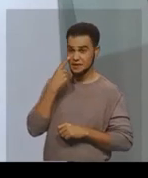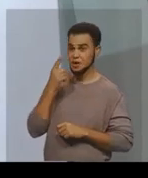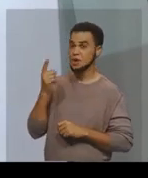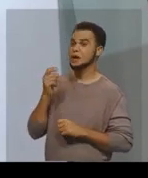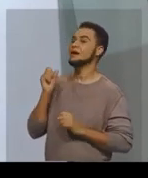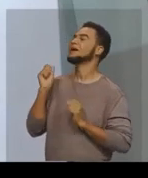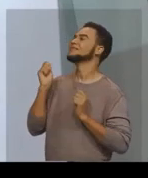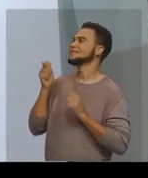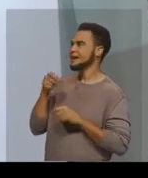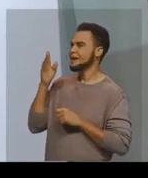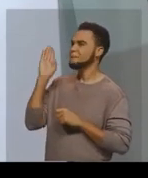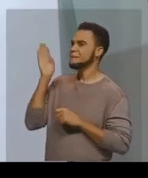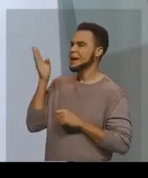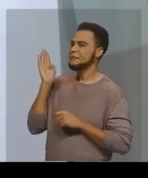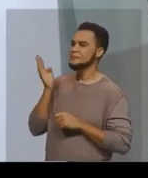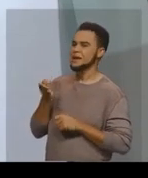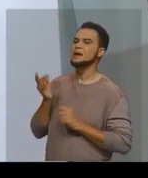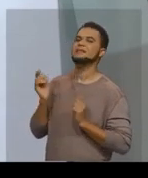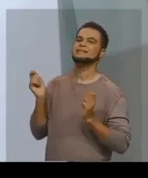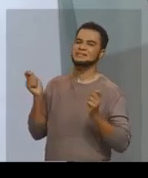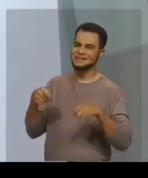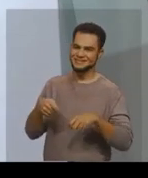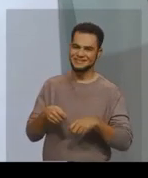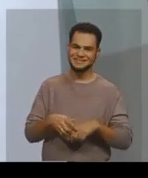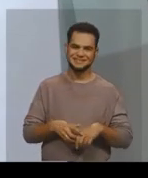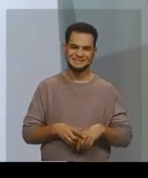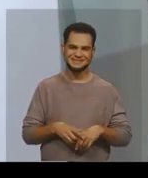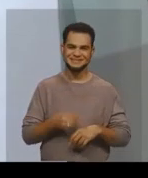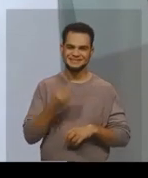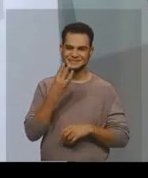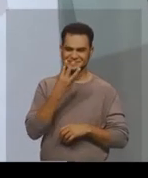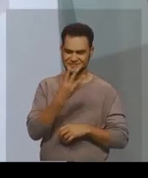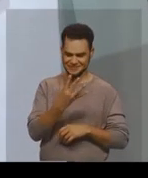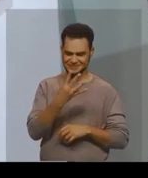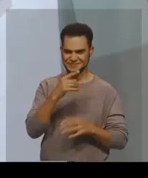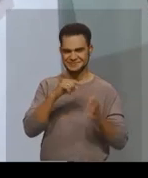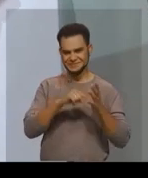beleza? Corta. 4 vezes 3,